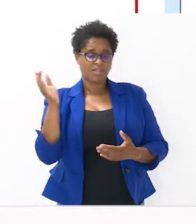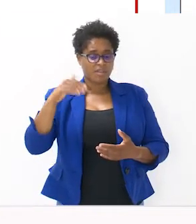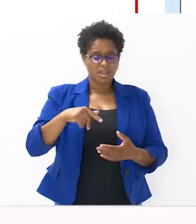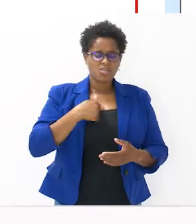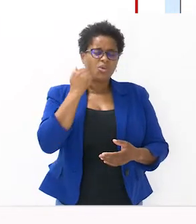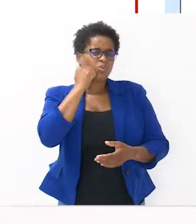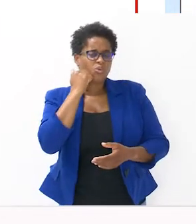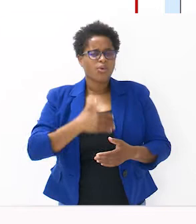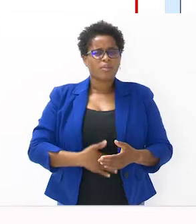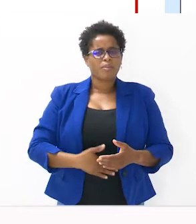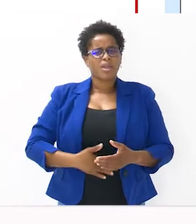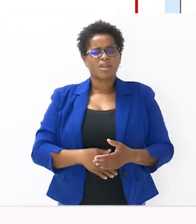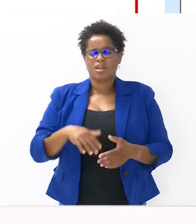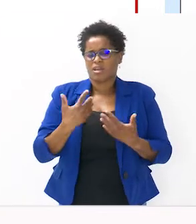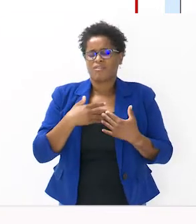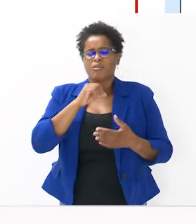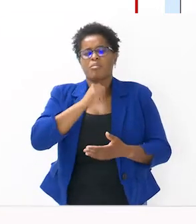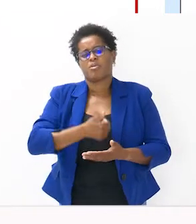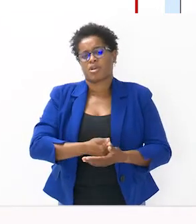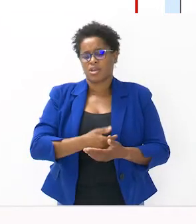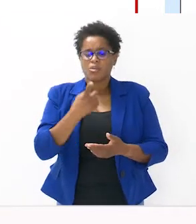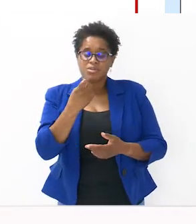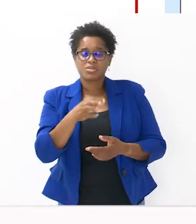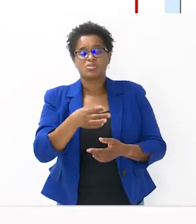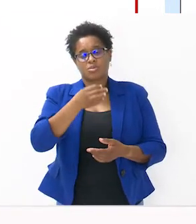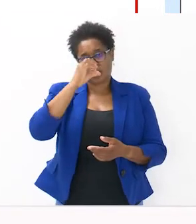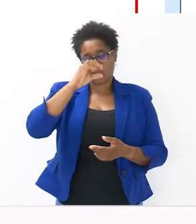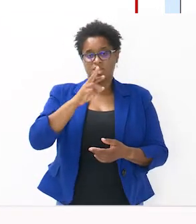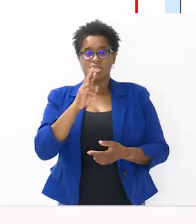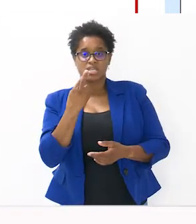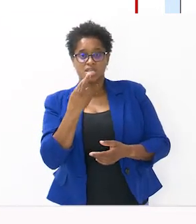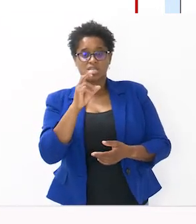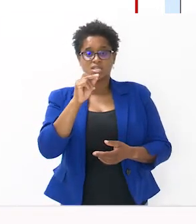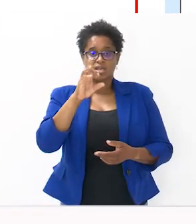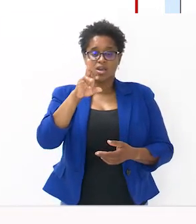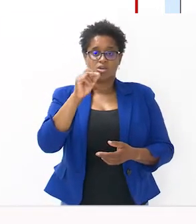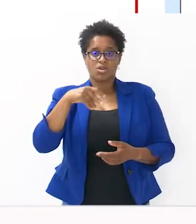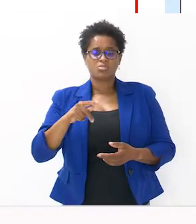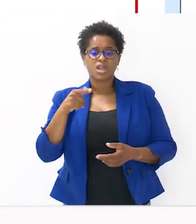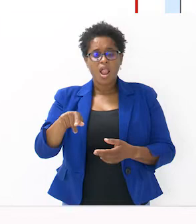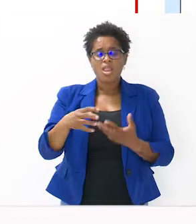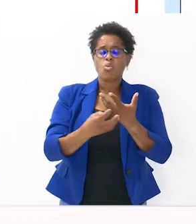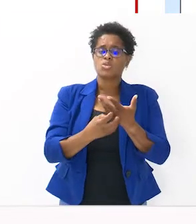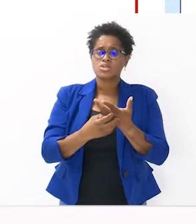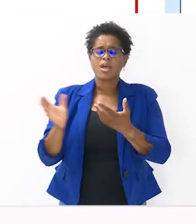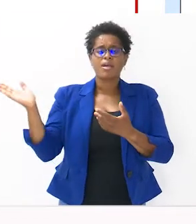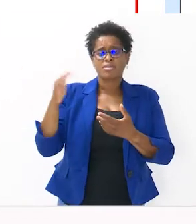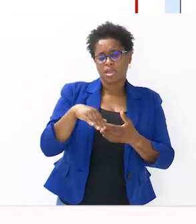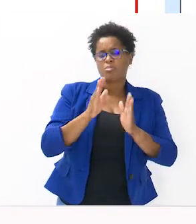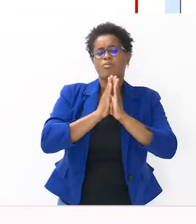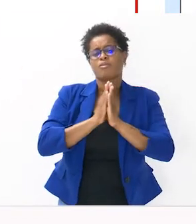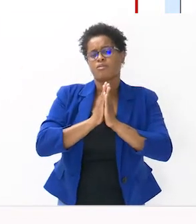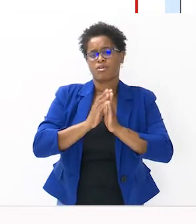vou morrer. Preciso de um xarope. Está ali no armário da cozinha. Traz-me, por